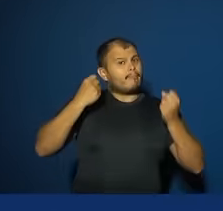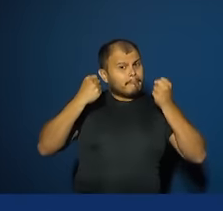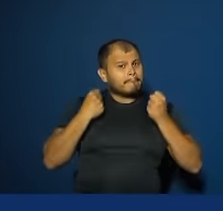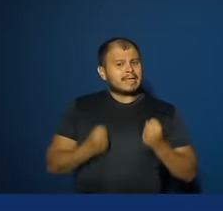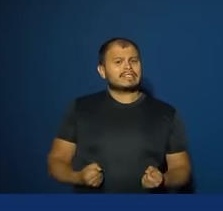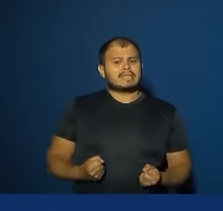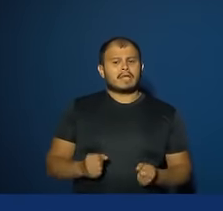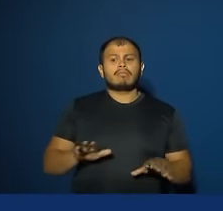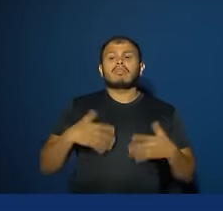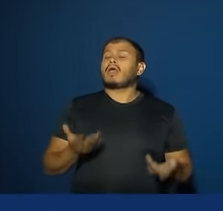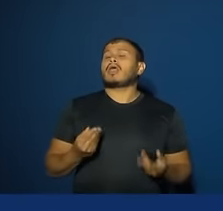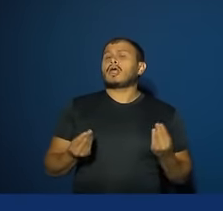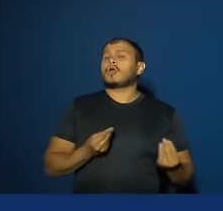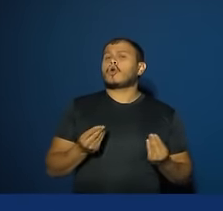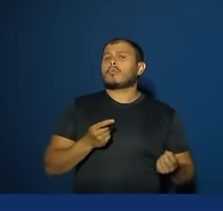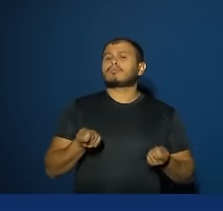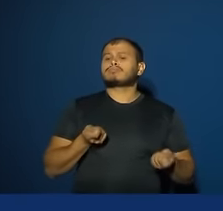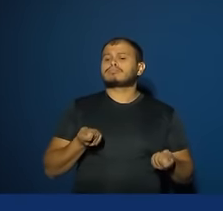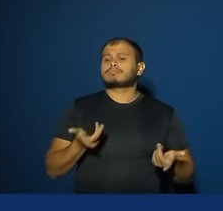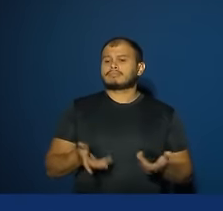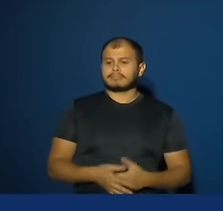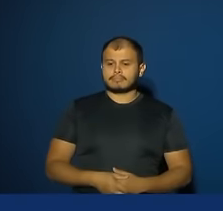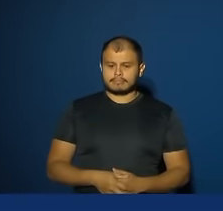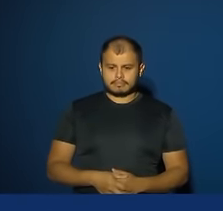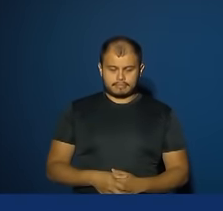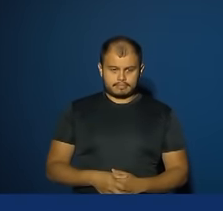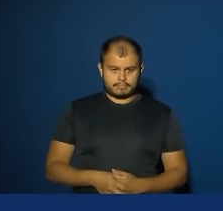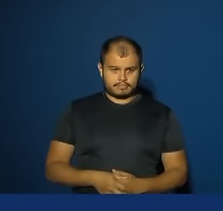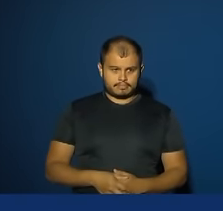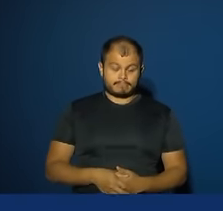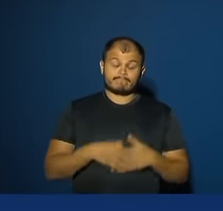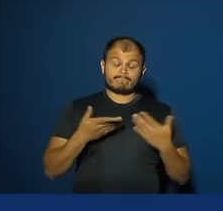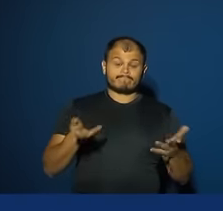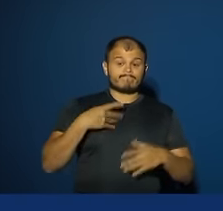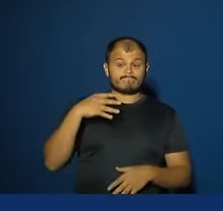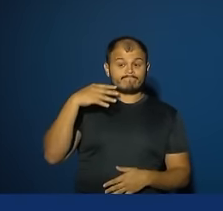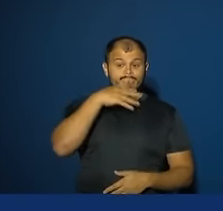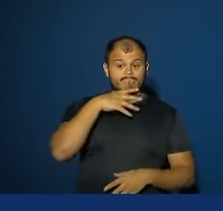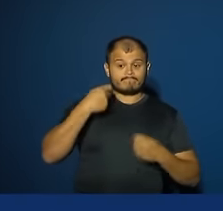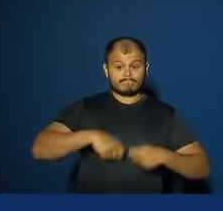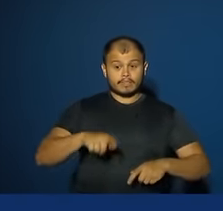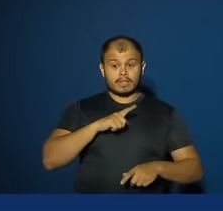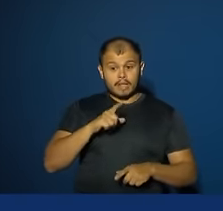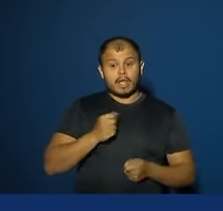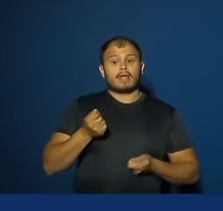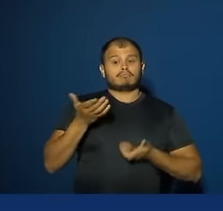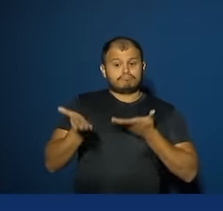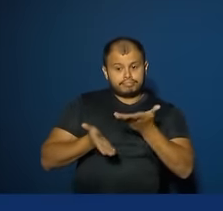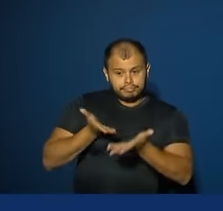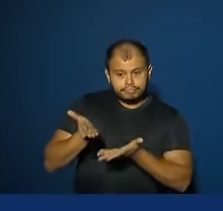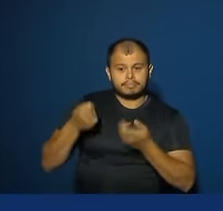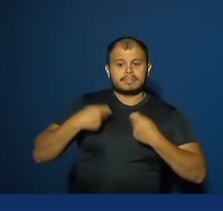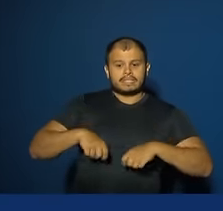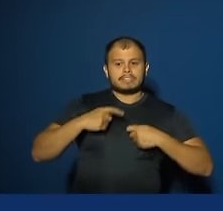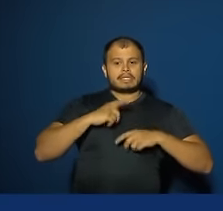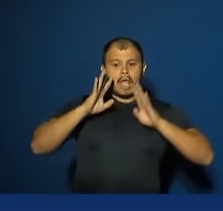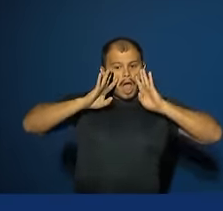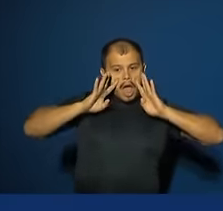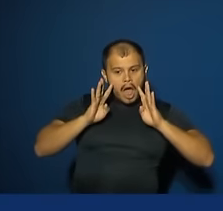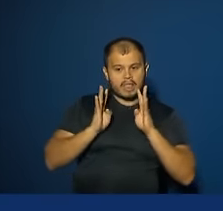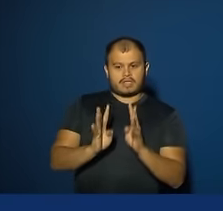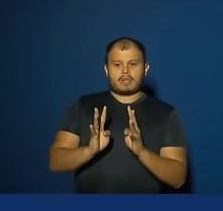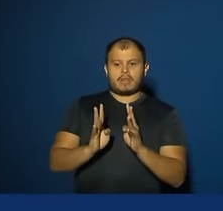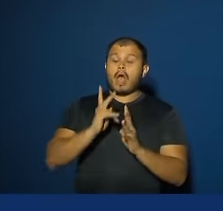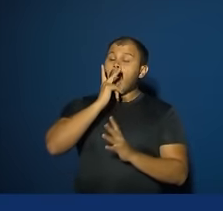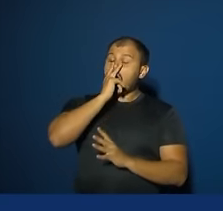isso não é emergencial André não ele obviamente que precisa ser tratado obviamente que eu acho que tá